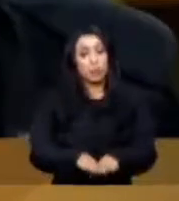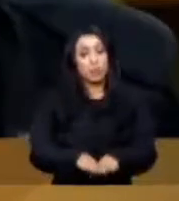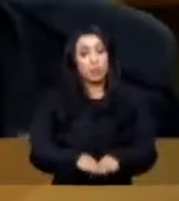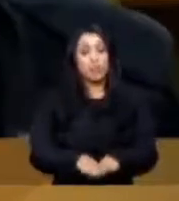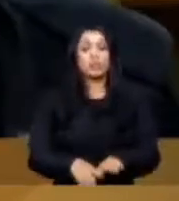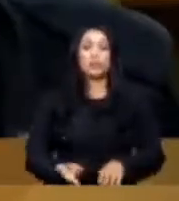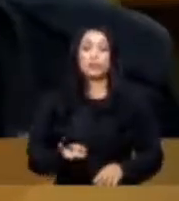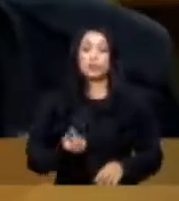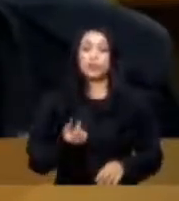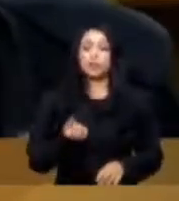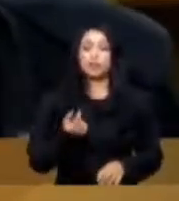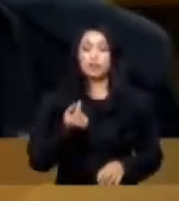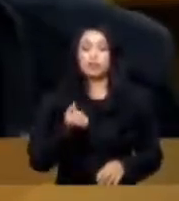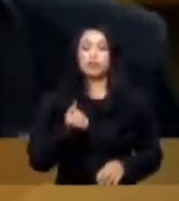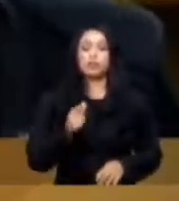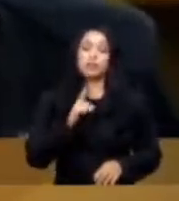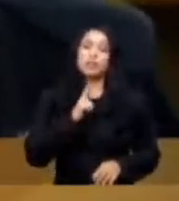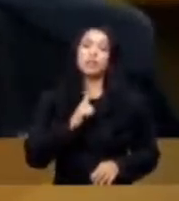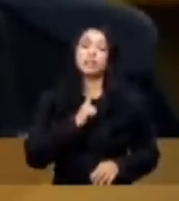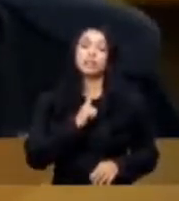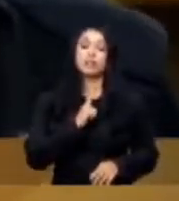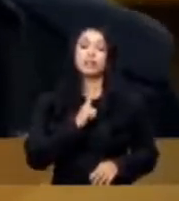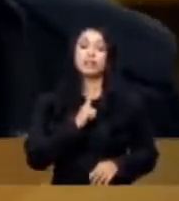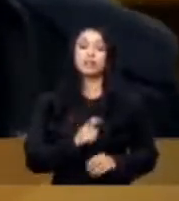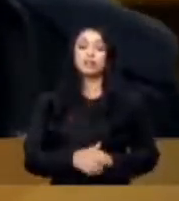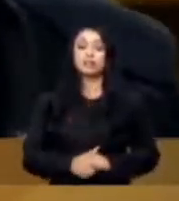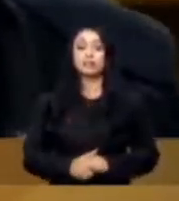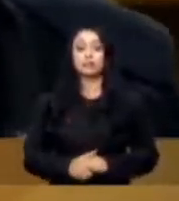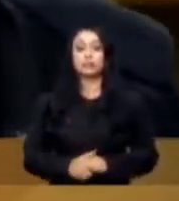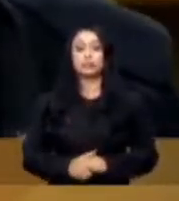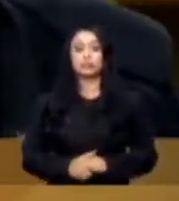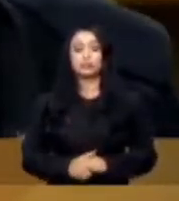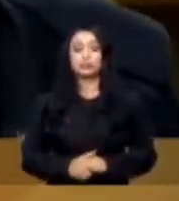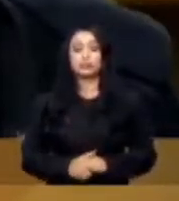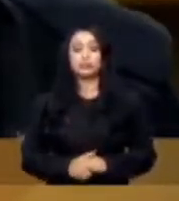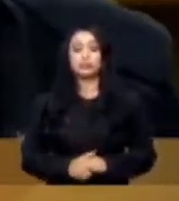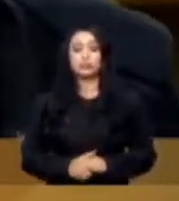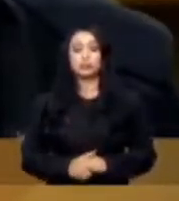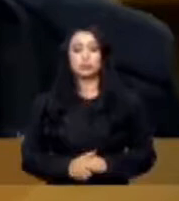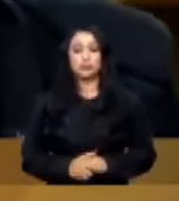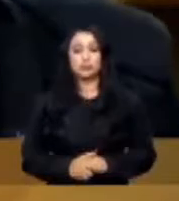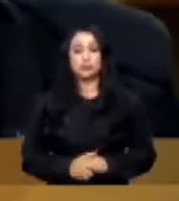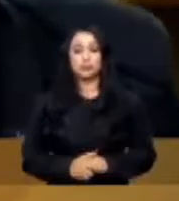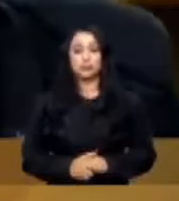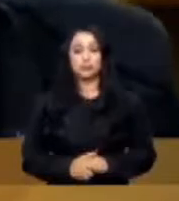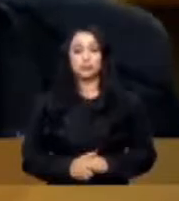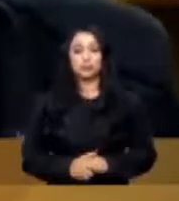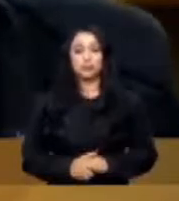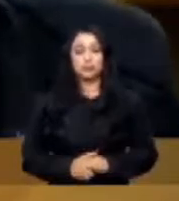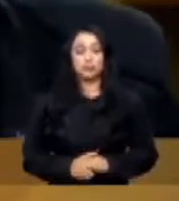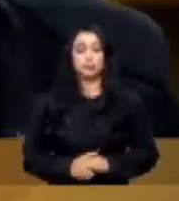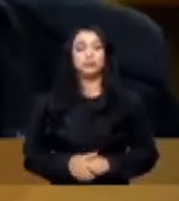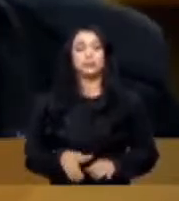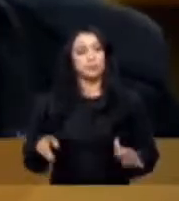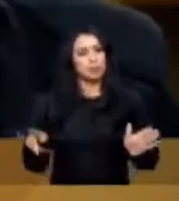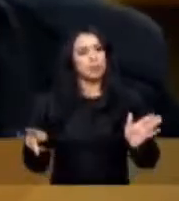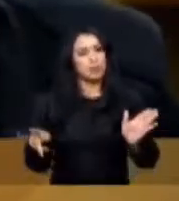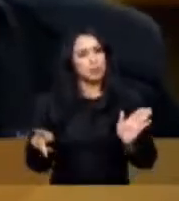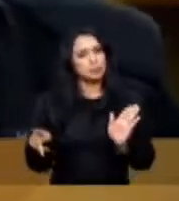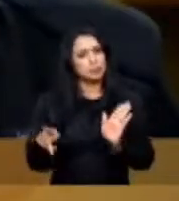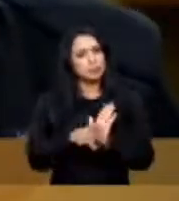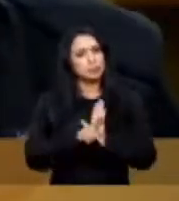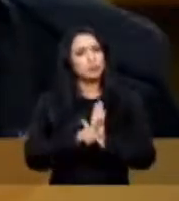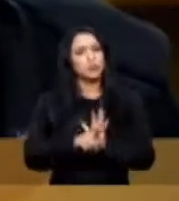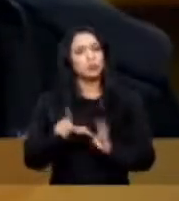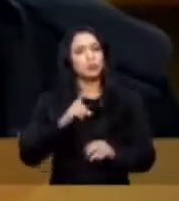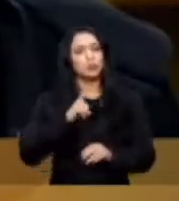é o próprio do regalho ou dos royalties, se quisermos tratar de coisas mais contemporâneas, é próprio de quem é